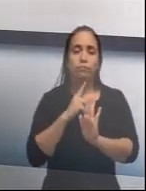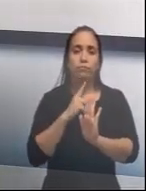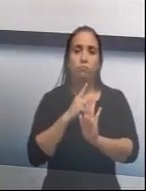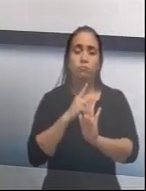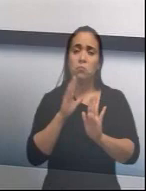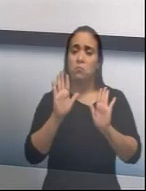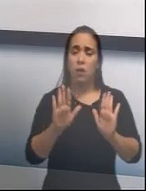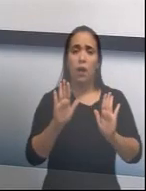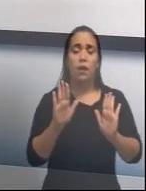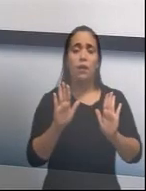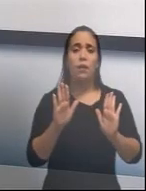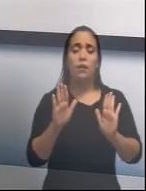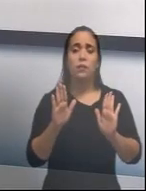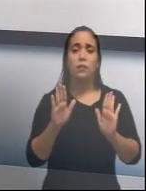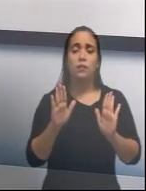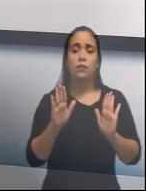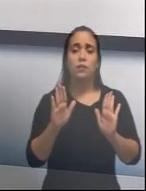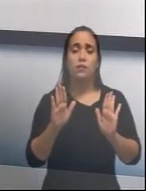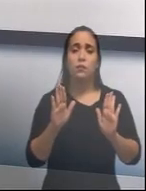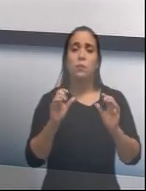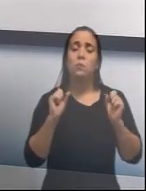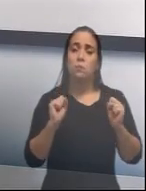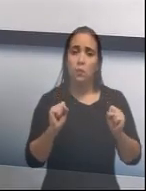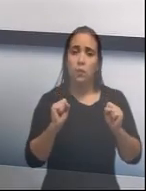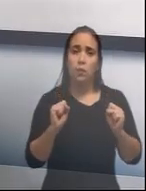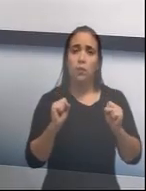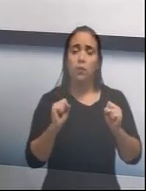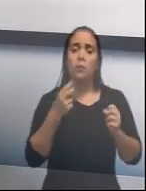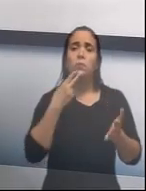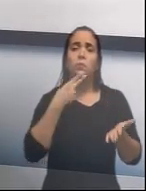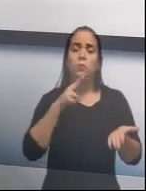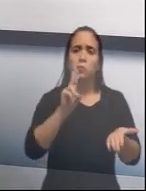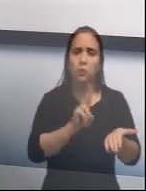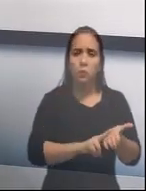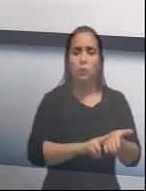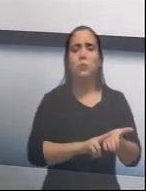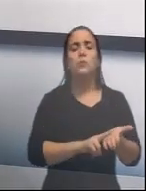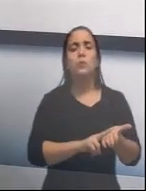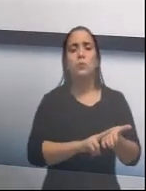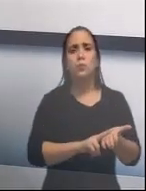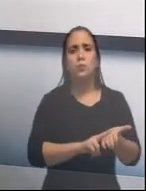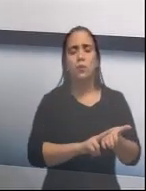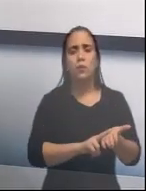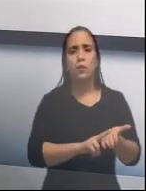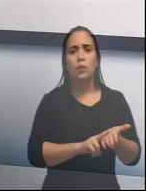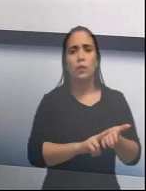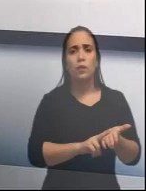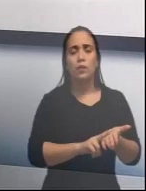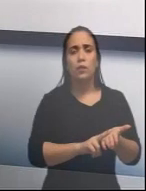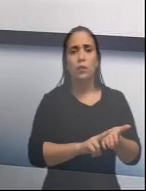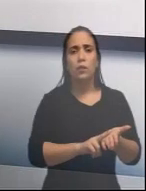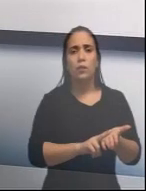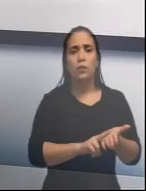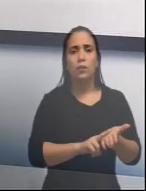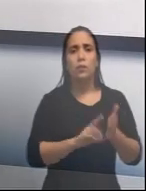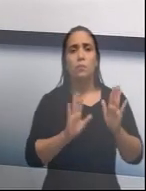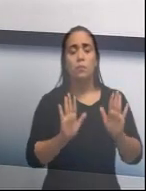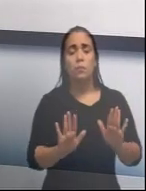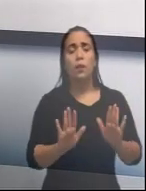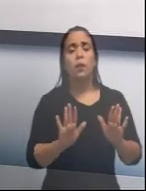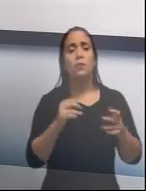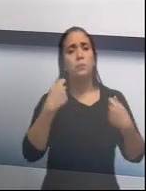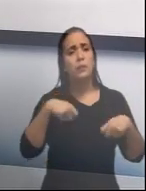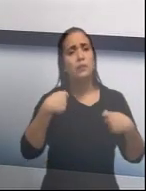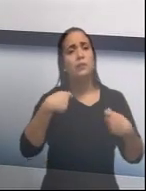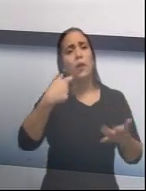leva em consideração. Inclusive, ele poderia ter colocado a multa, mas teria tido o bom senso